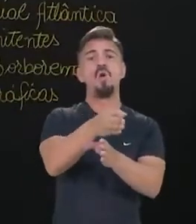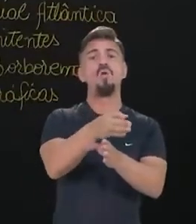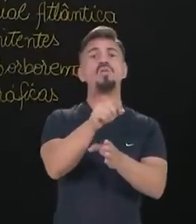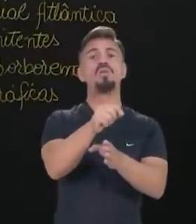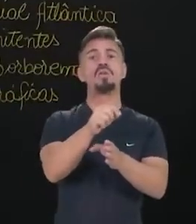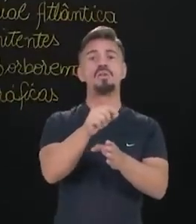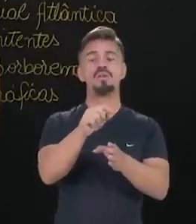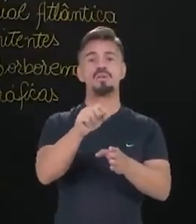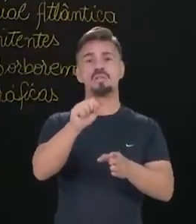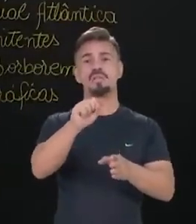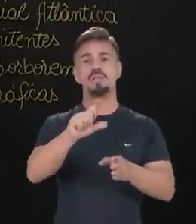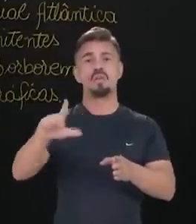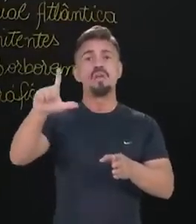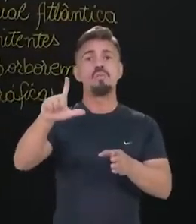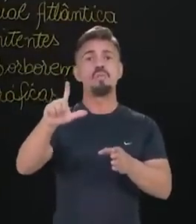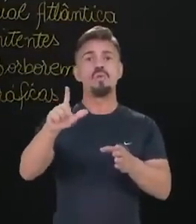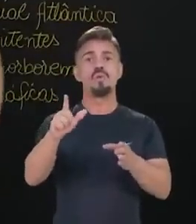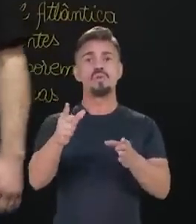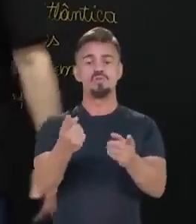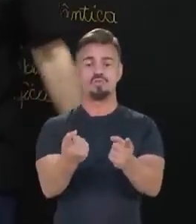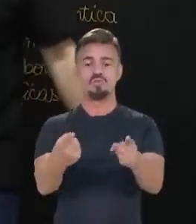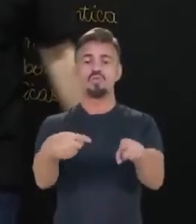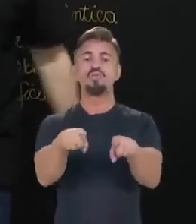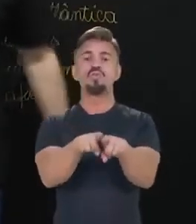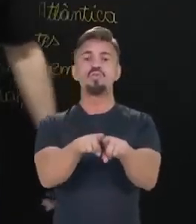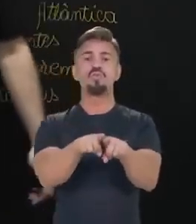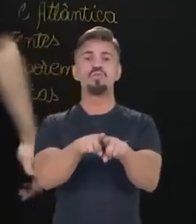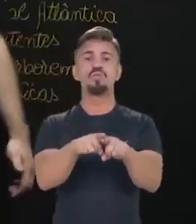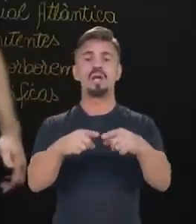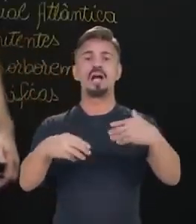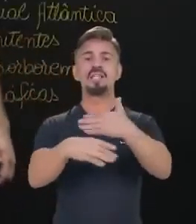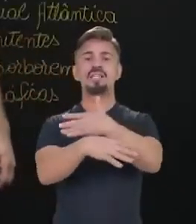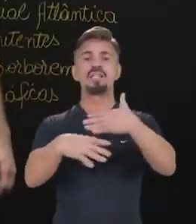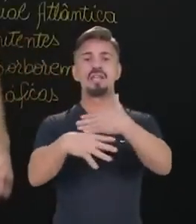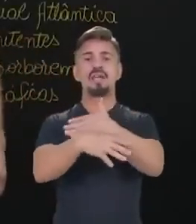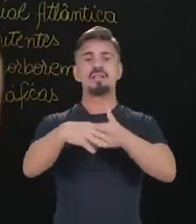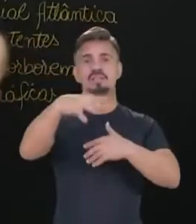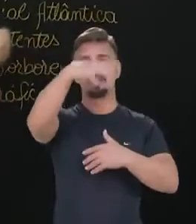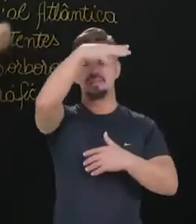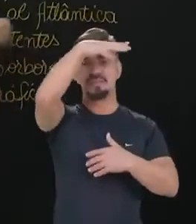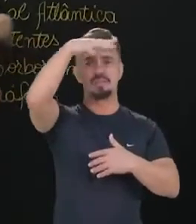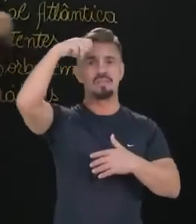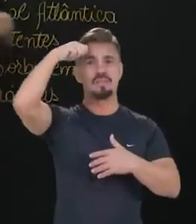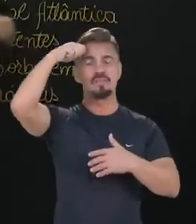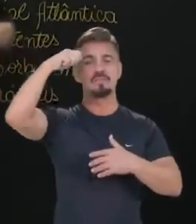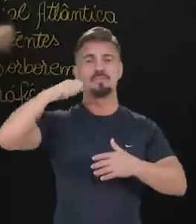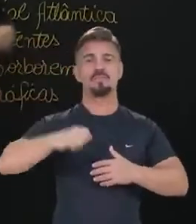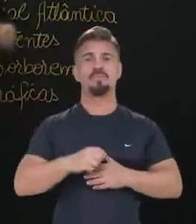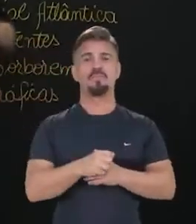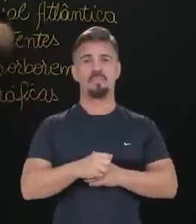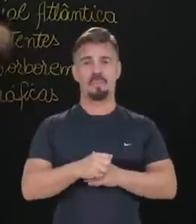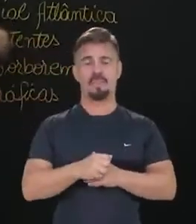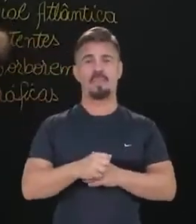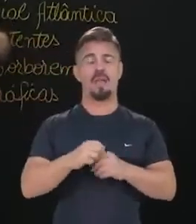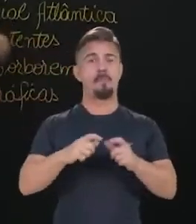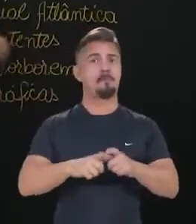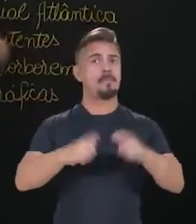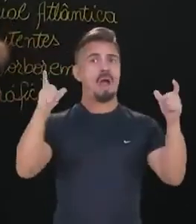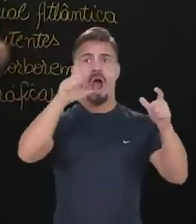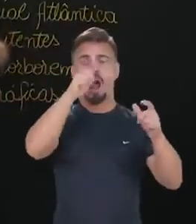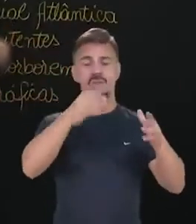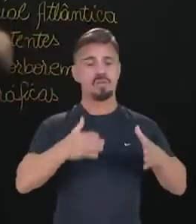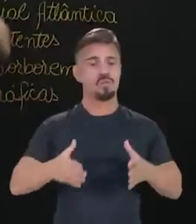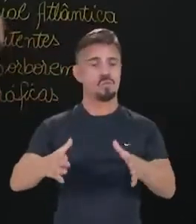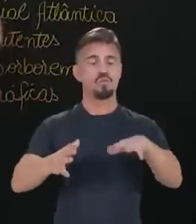formando o Rio Solimões, quando eles se juntam próximo à cidade de Manaus, dá origem então ao maior rio